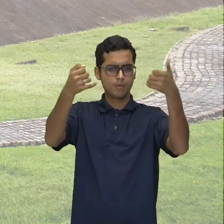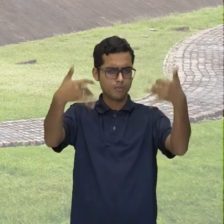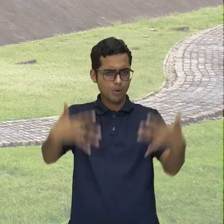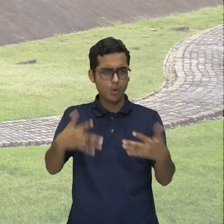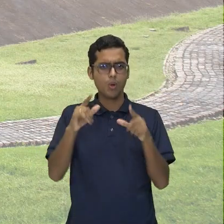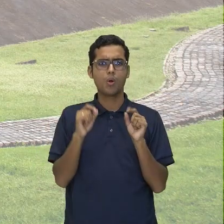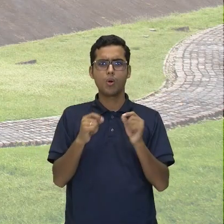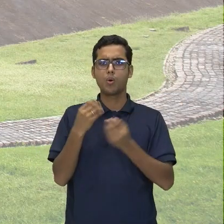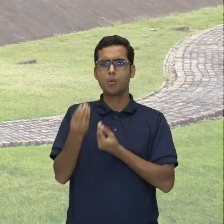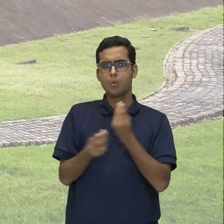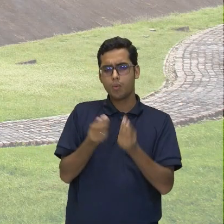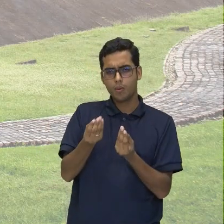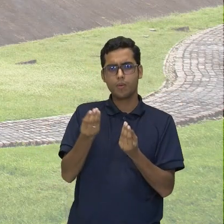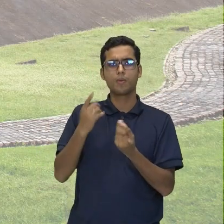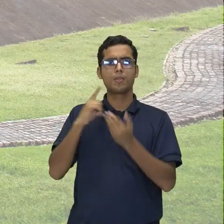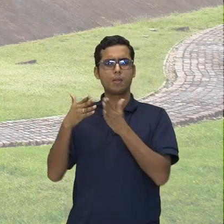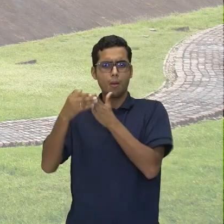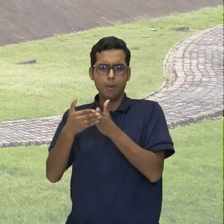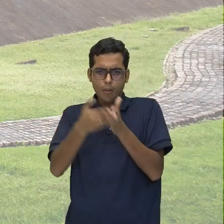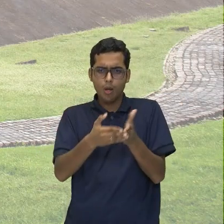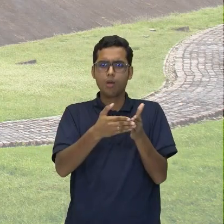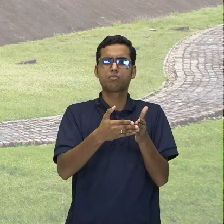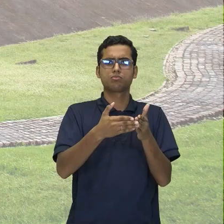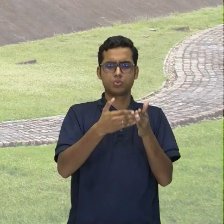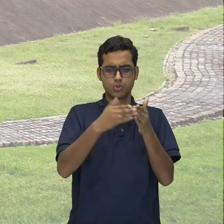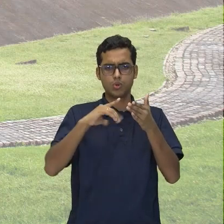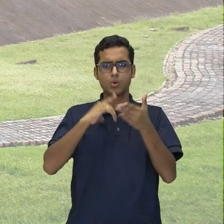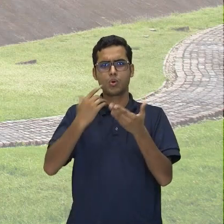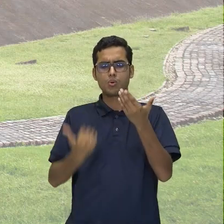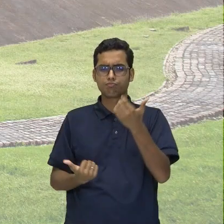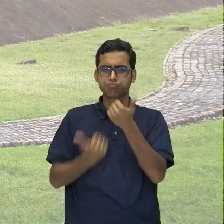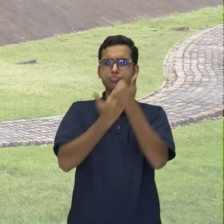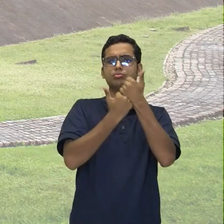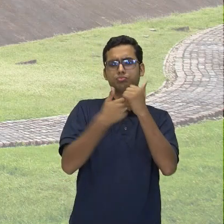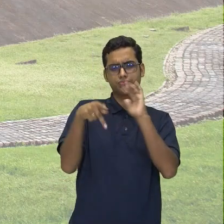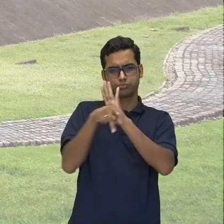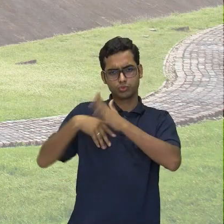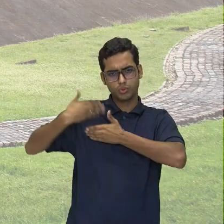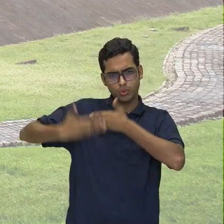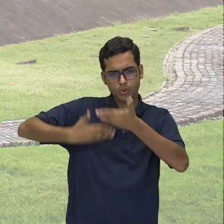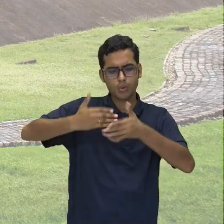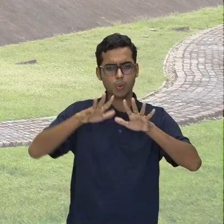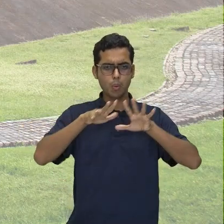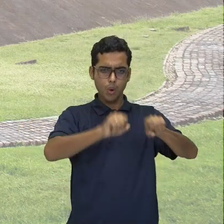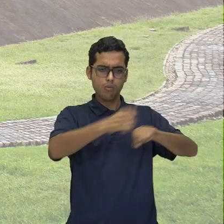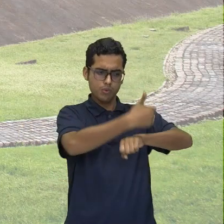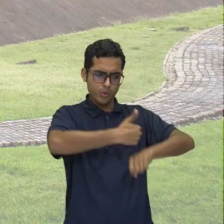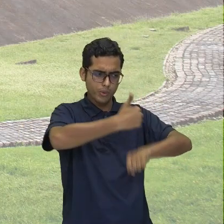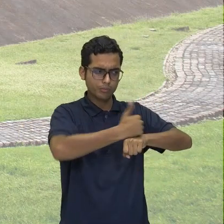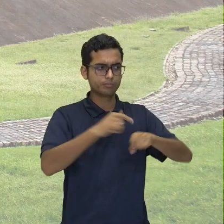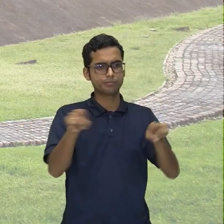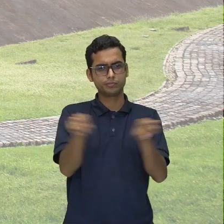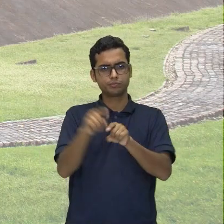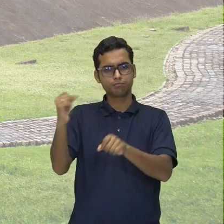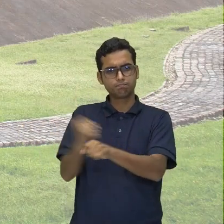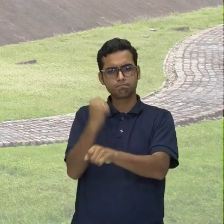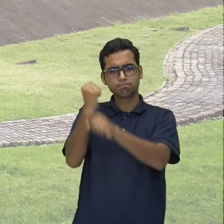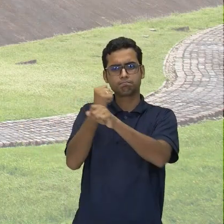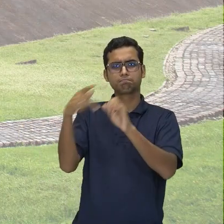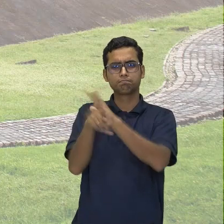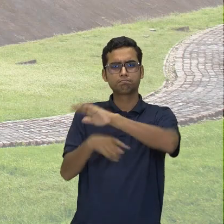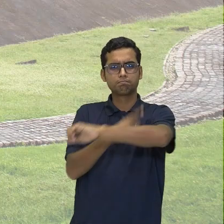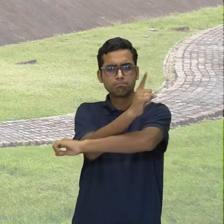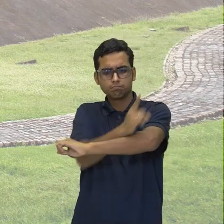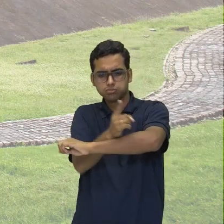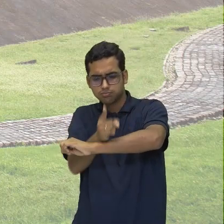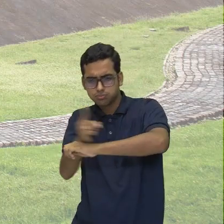o quanto essas expedições elas vão auxiliar nesse processo de ocupação, de fundação de fortes, de fundação